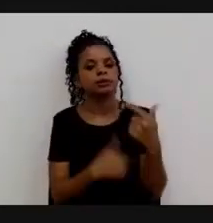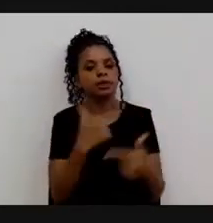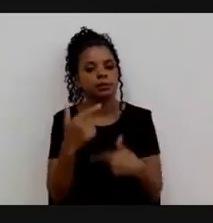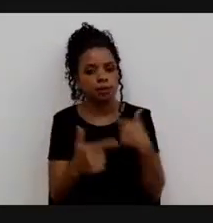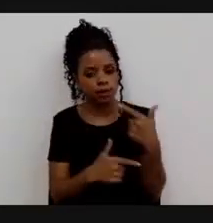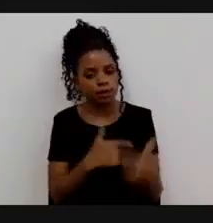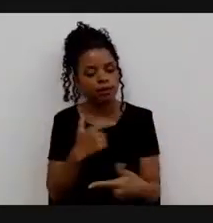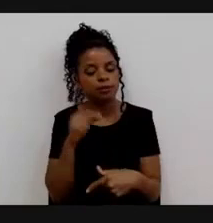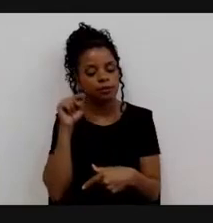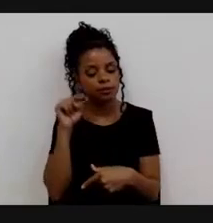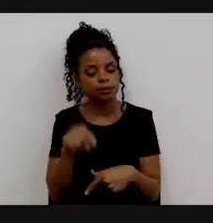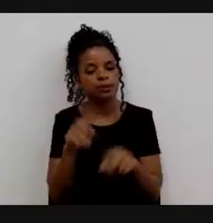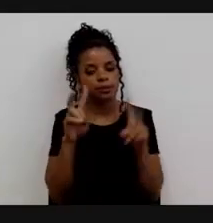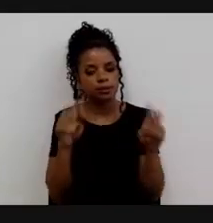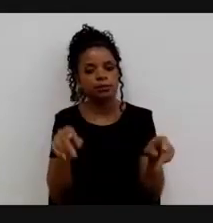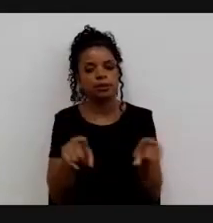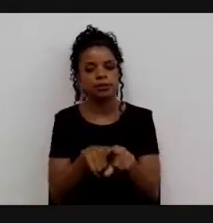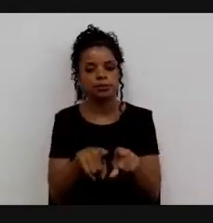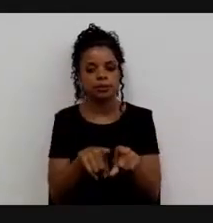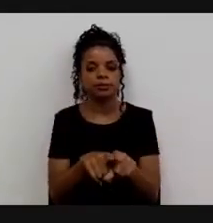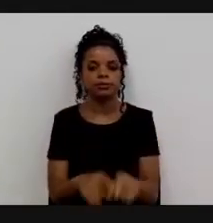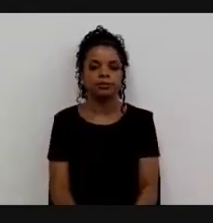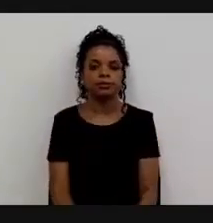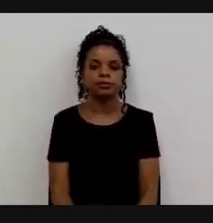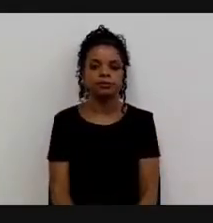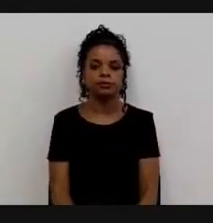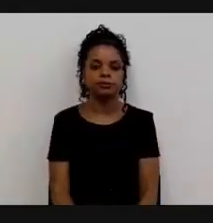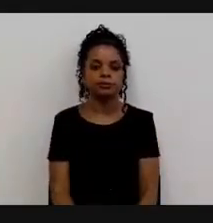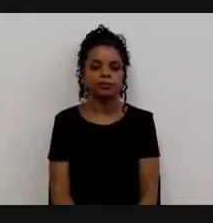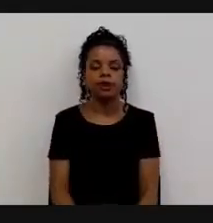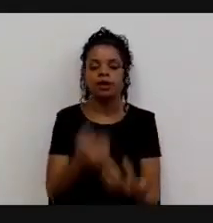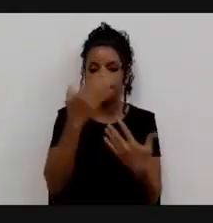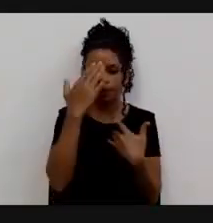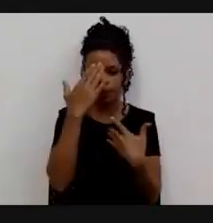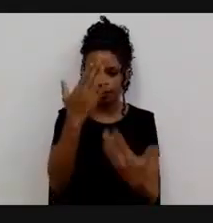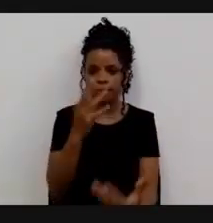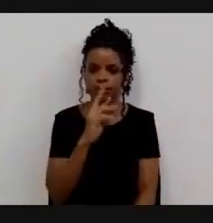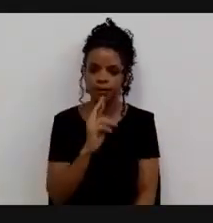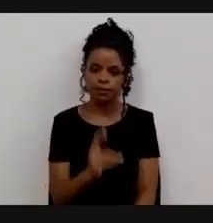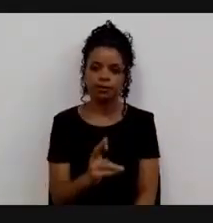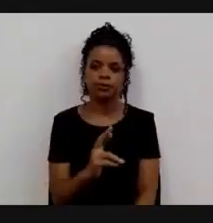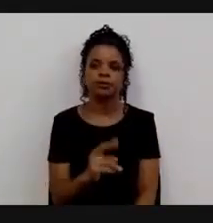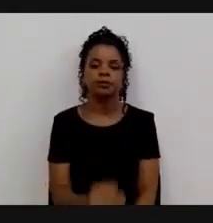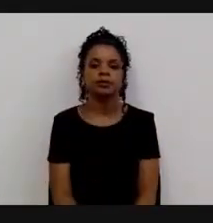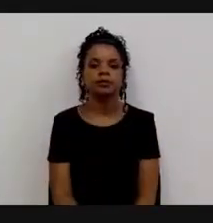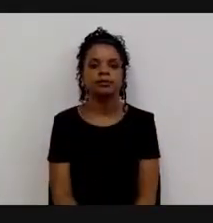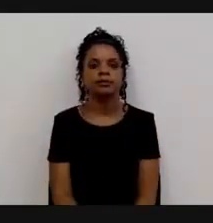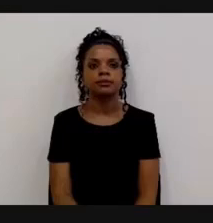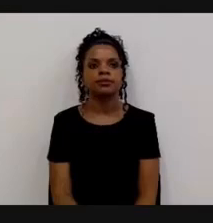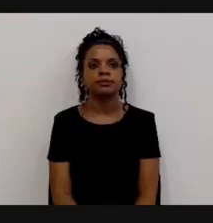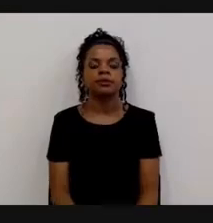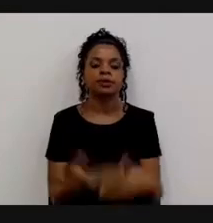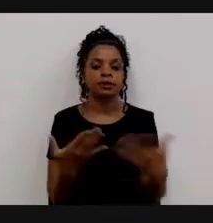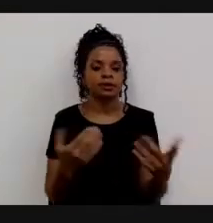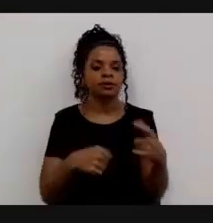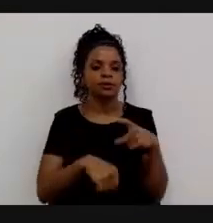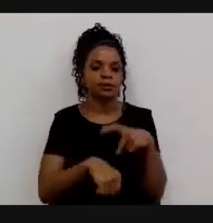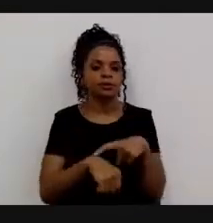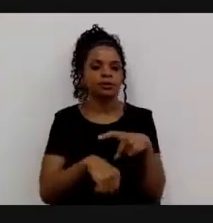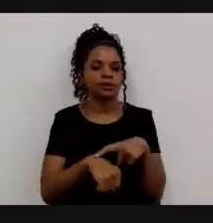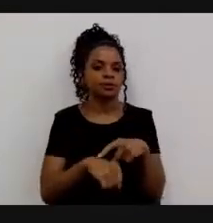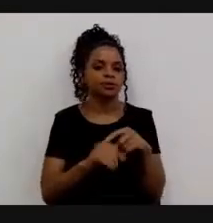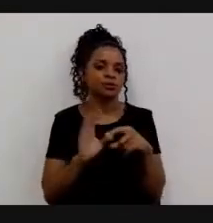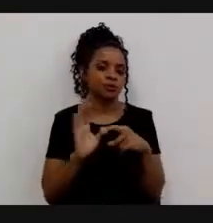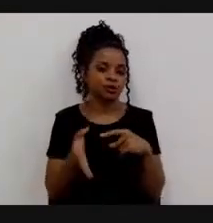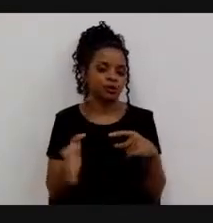informações também. Obrigado, Janete, pela resposta. dado o tempo, né, a gente já está no